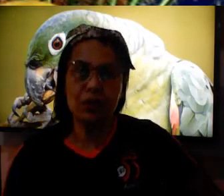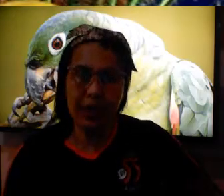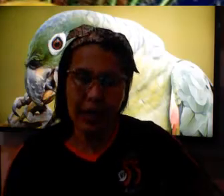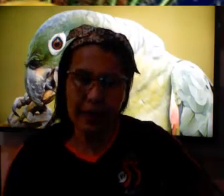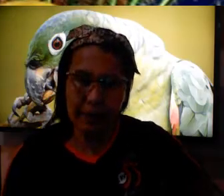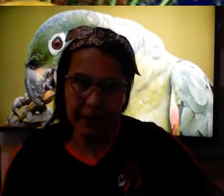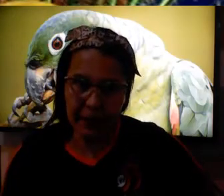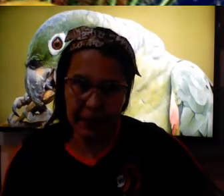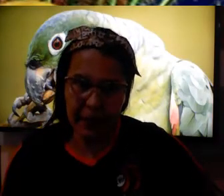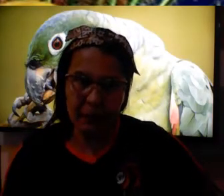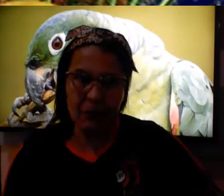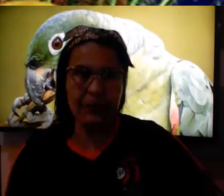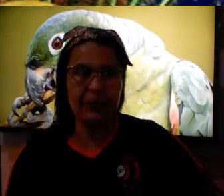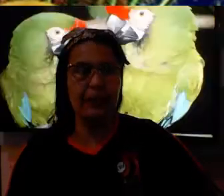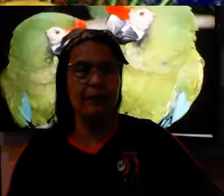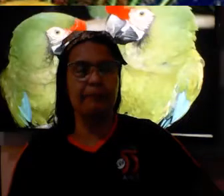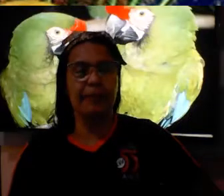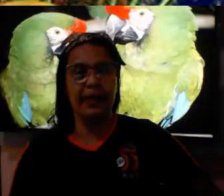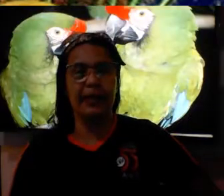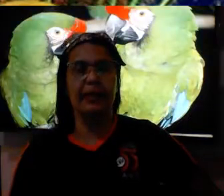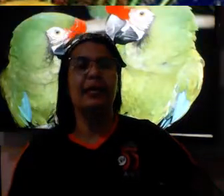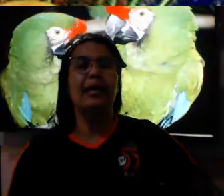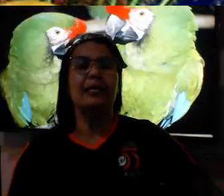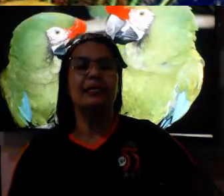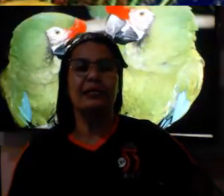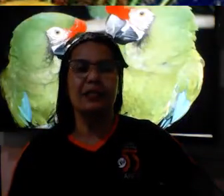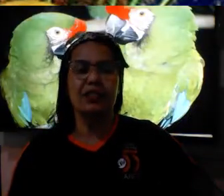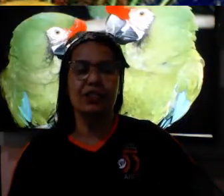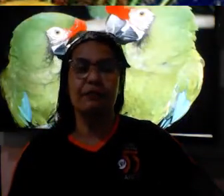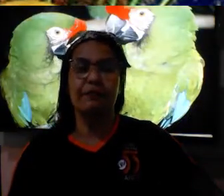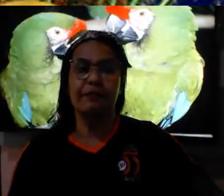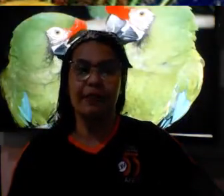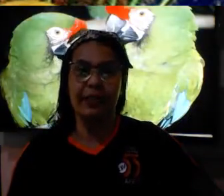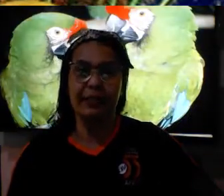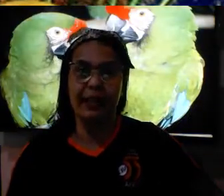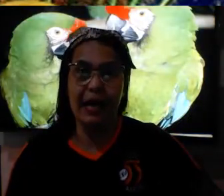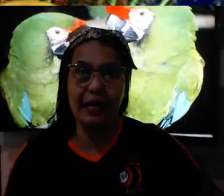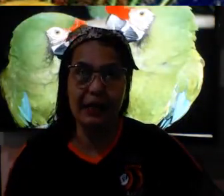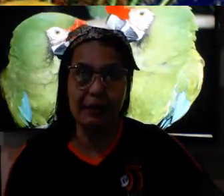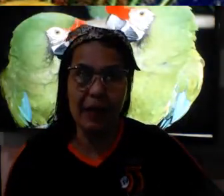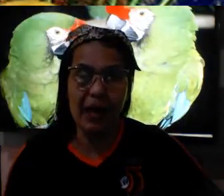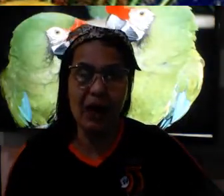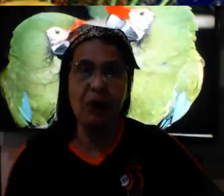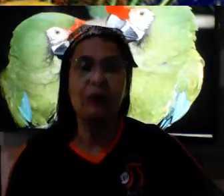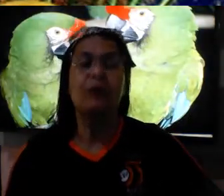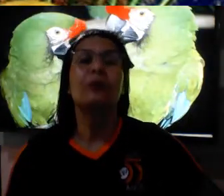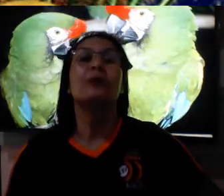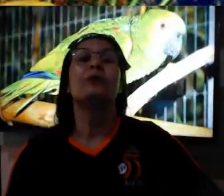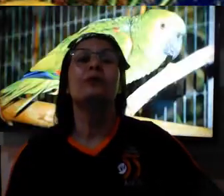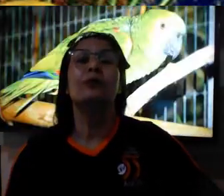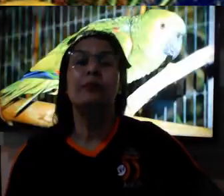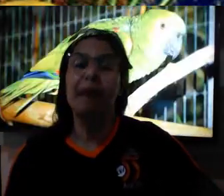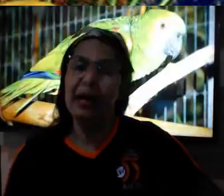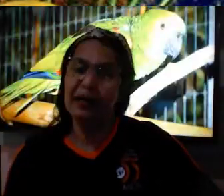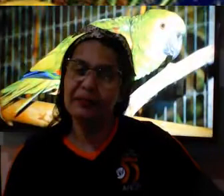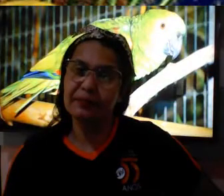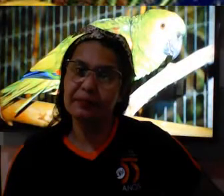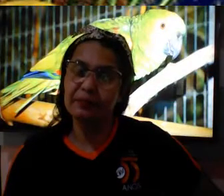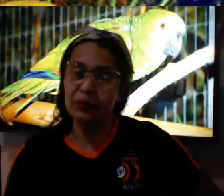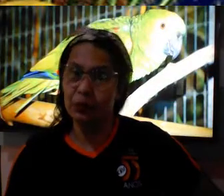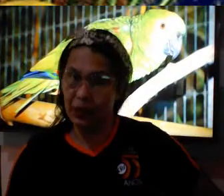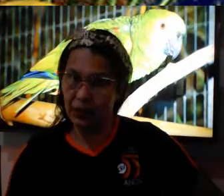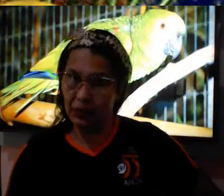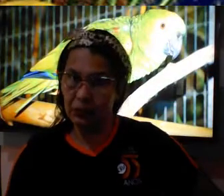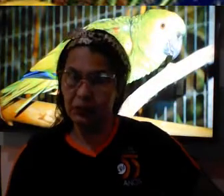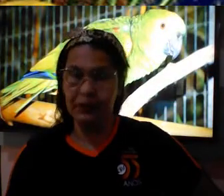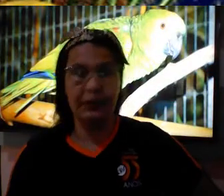Como já aprendemos, também existe vida animal no mar,